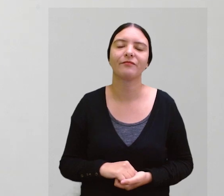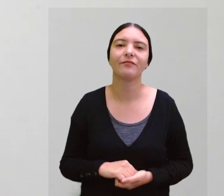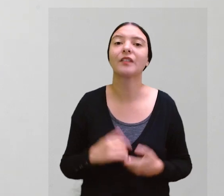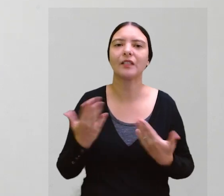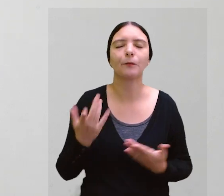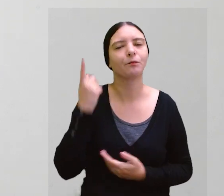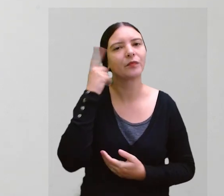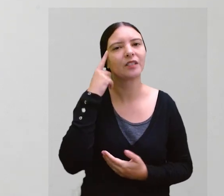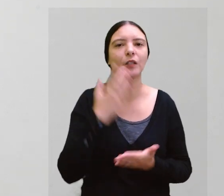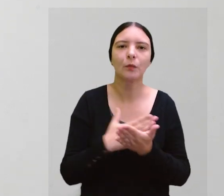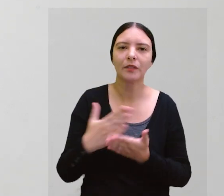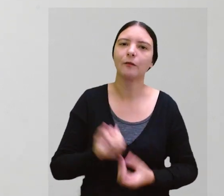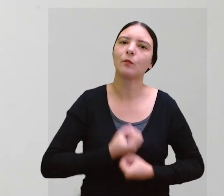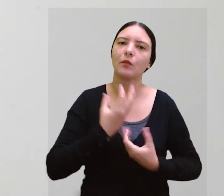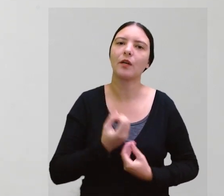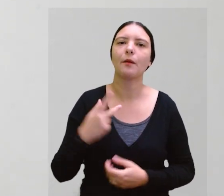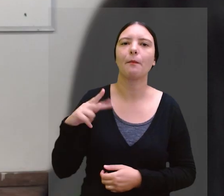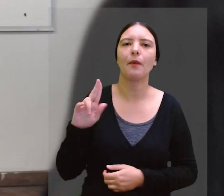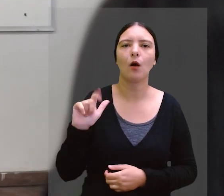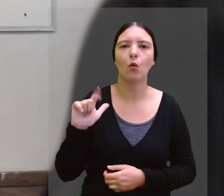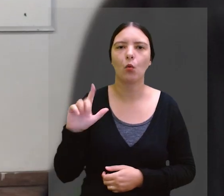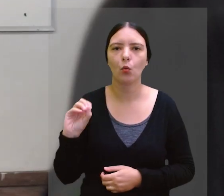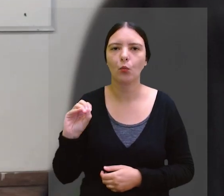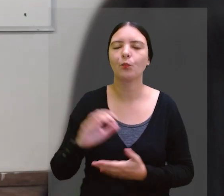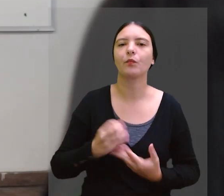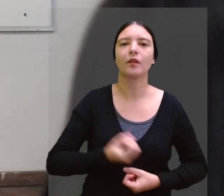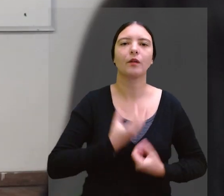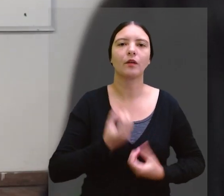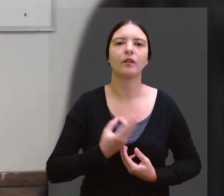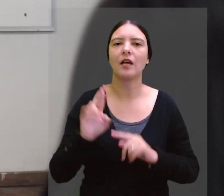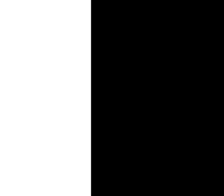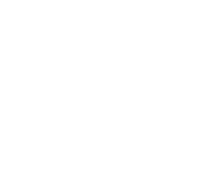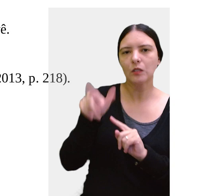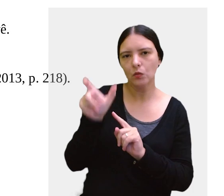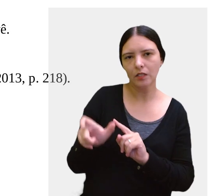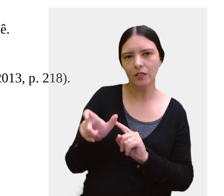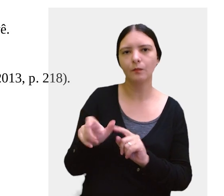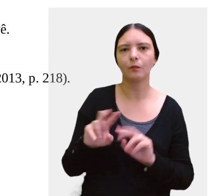Então, pensei em começar com um poema do Paulo Leminski. É um poema dele que chama Razão de Ser.